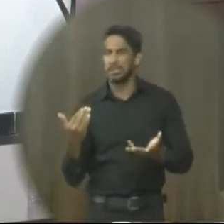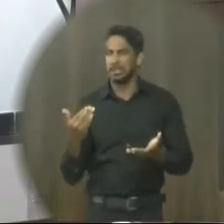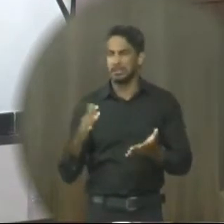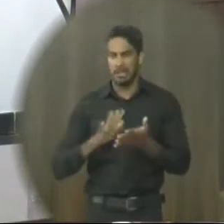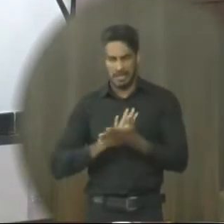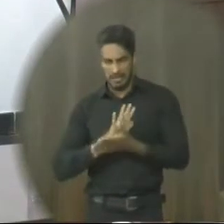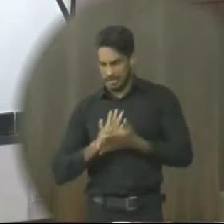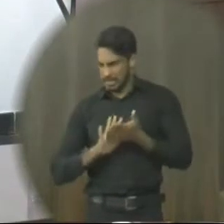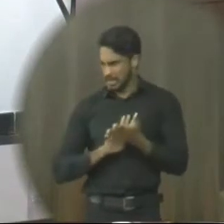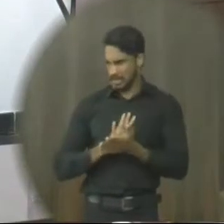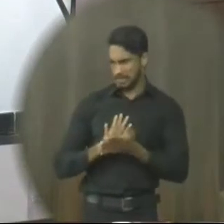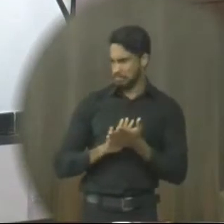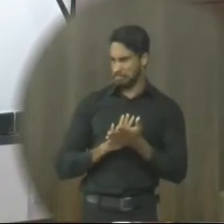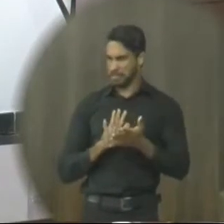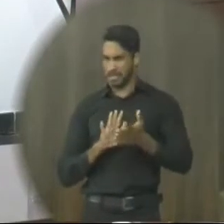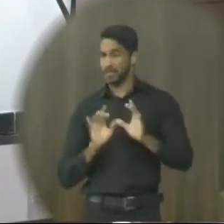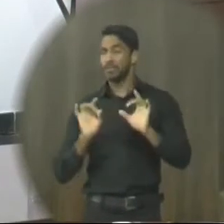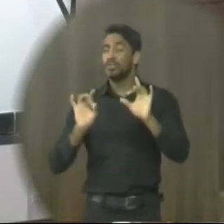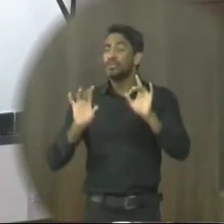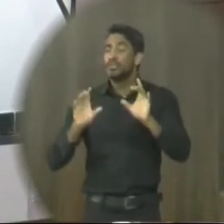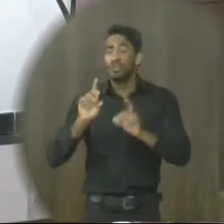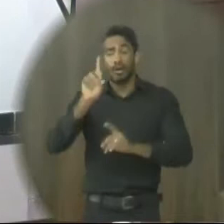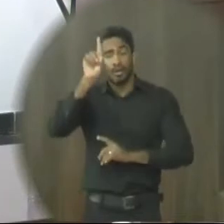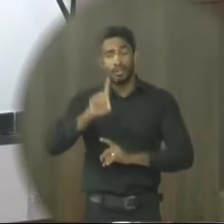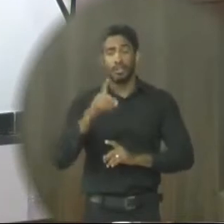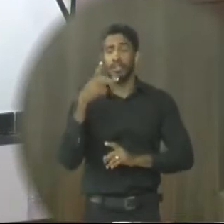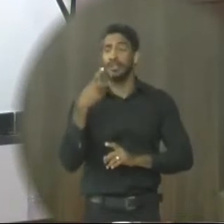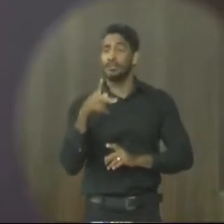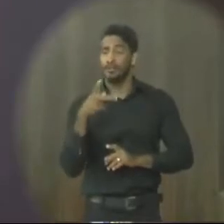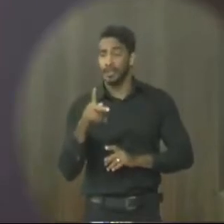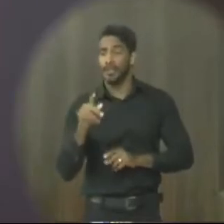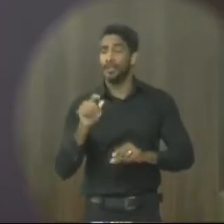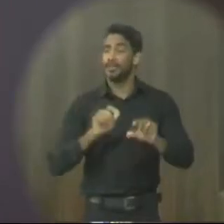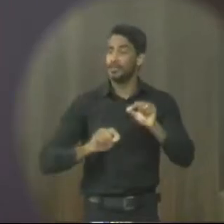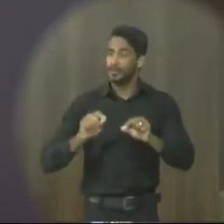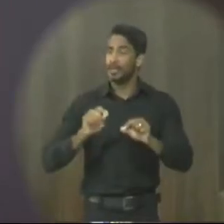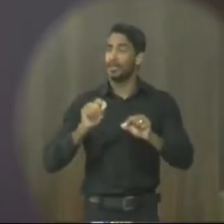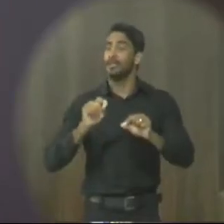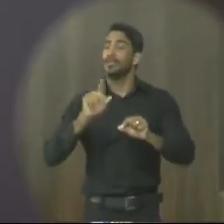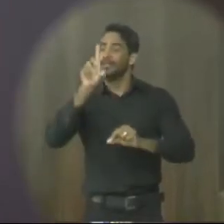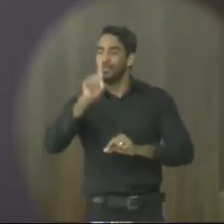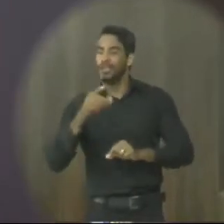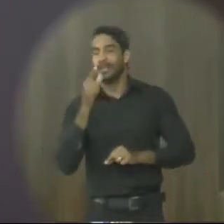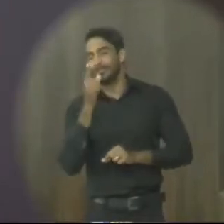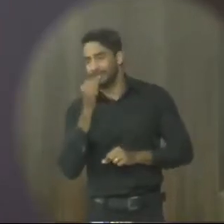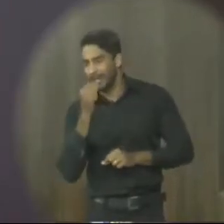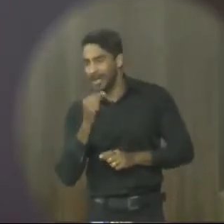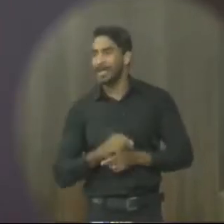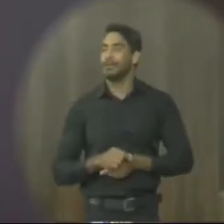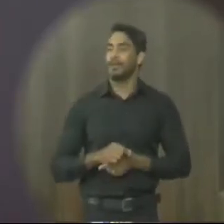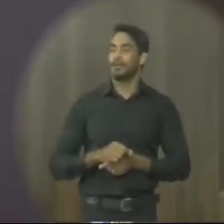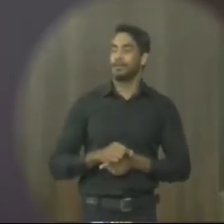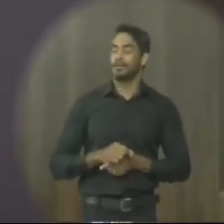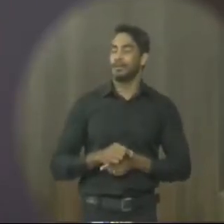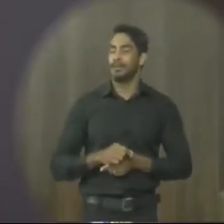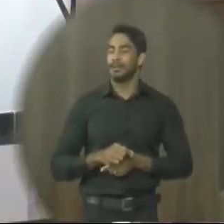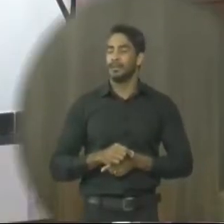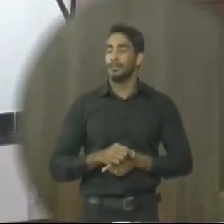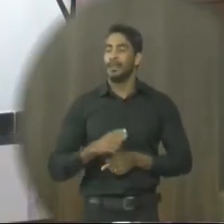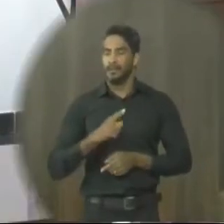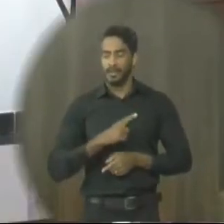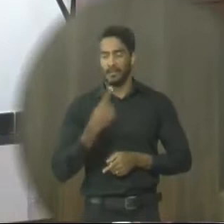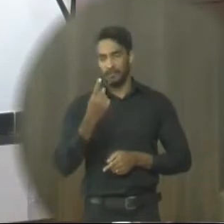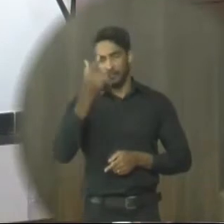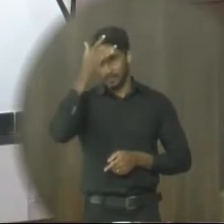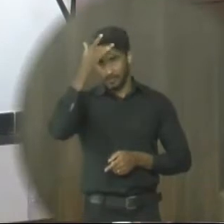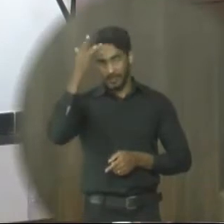nada demais, não. Eles estão pedindo o direito deles, que é o direito ao saneamento, eles estão pedindo direito à água. Teve uma